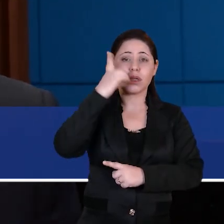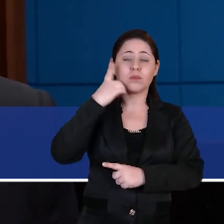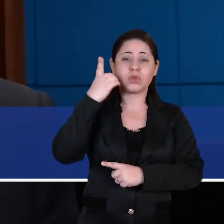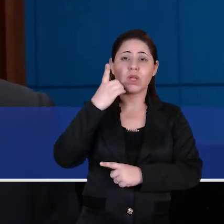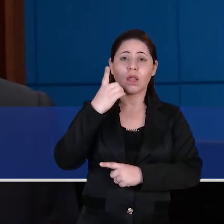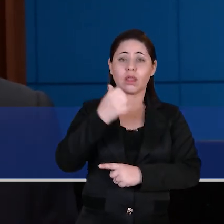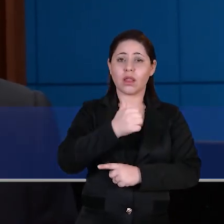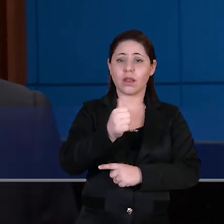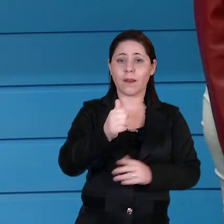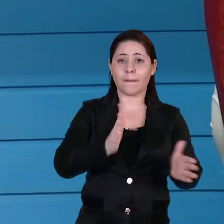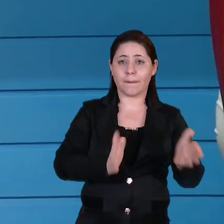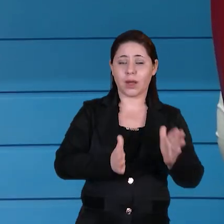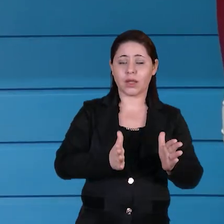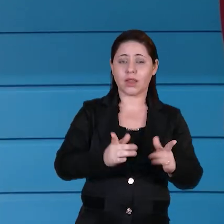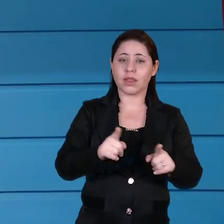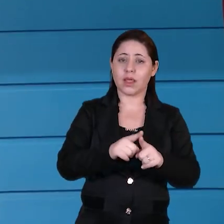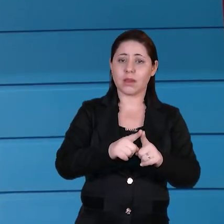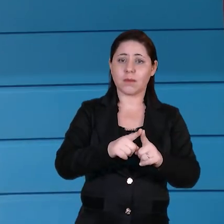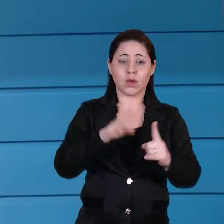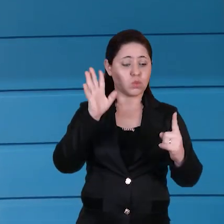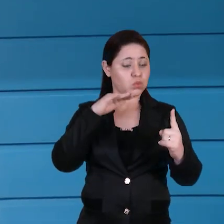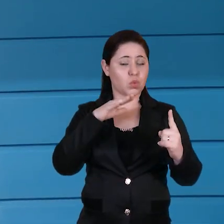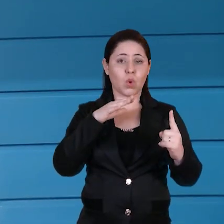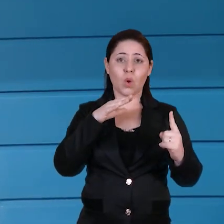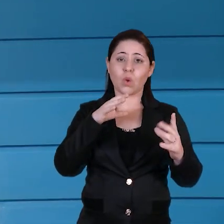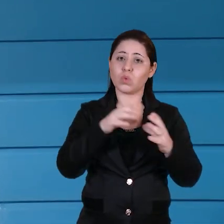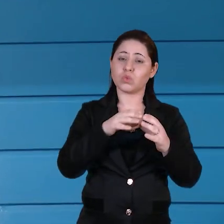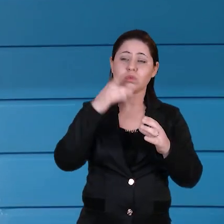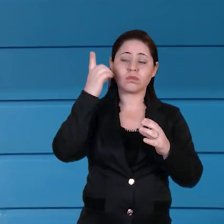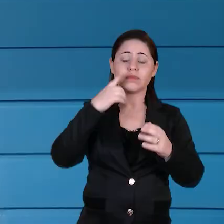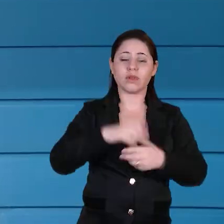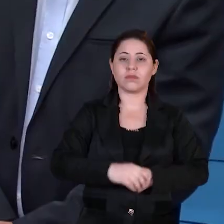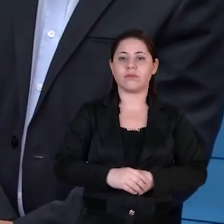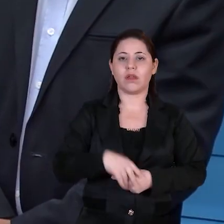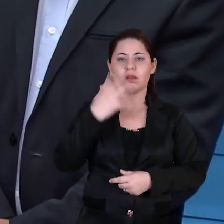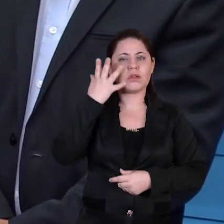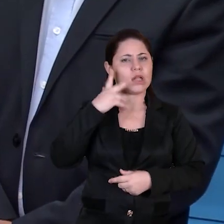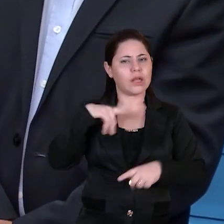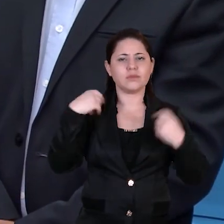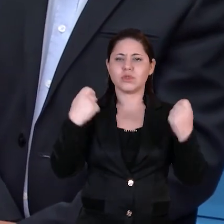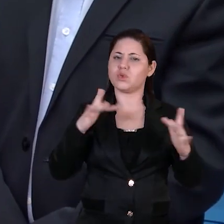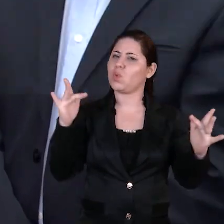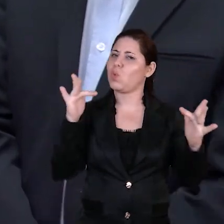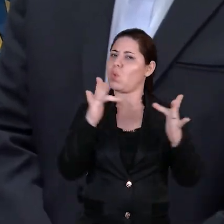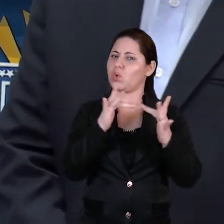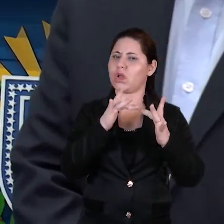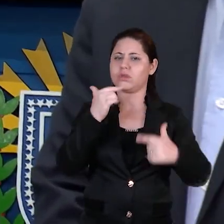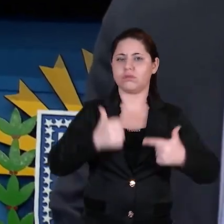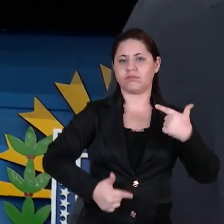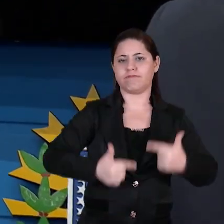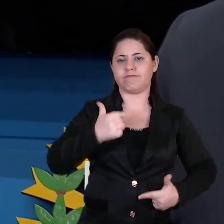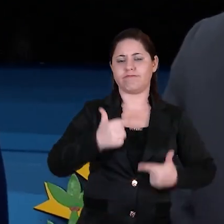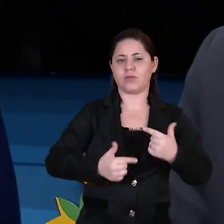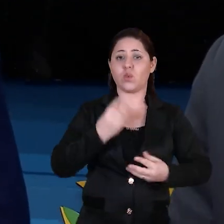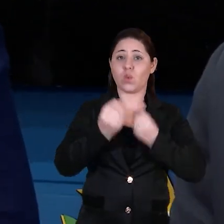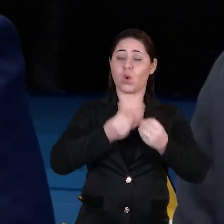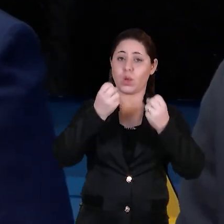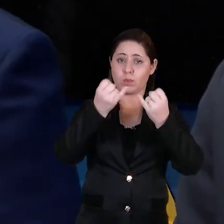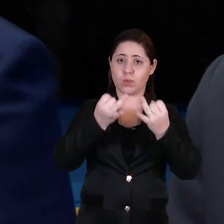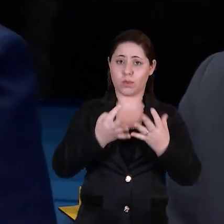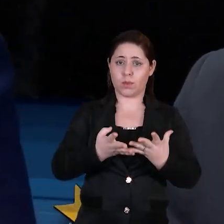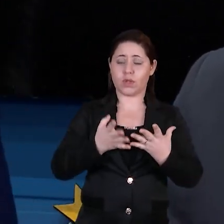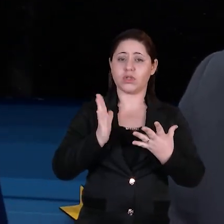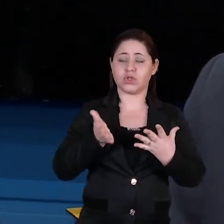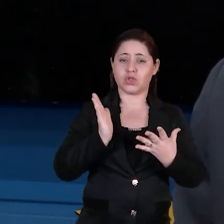deputados da 11ª legislatura prestigiaram o Parlamento Jovem dessa edição. As crianças precisam ter contato com a política.